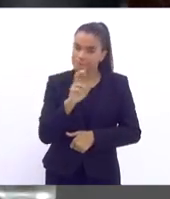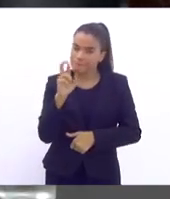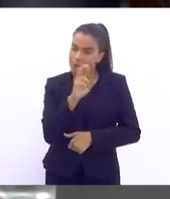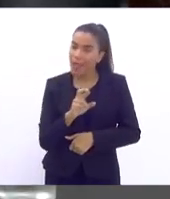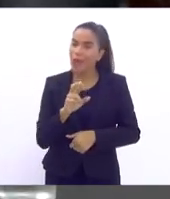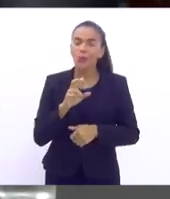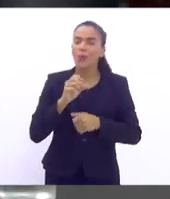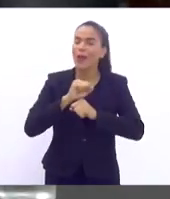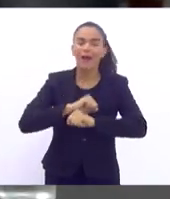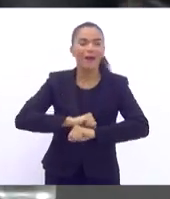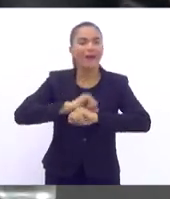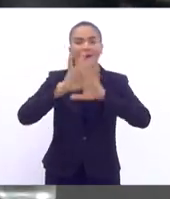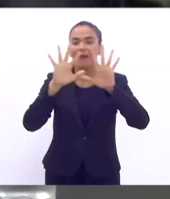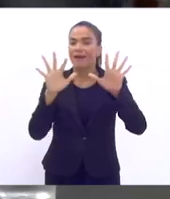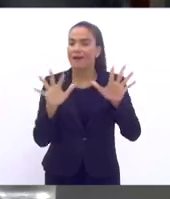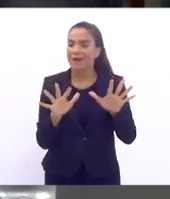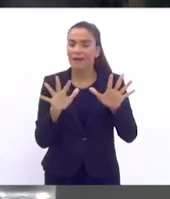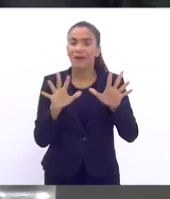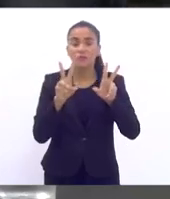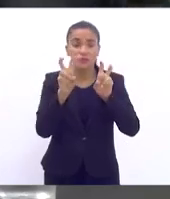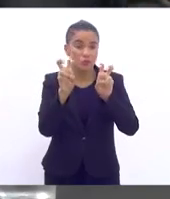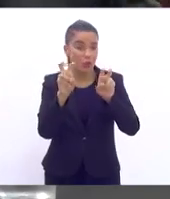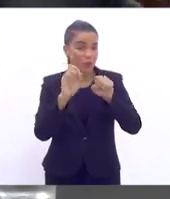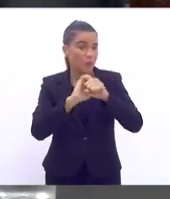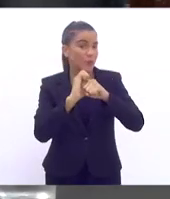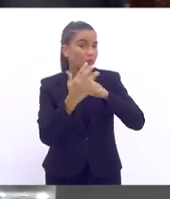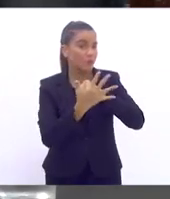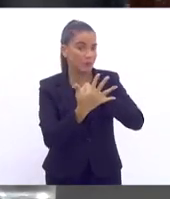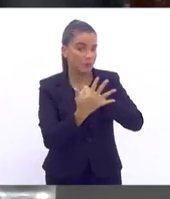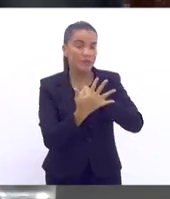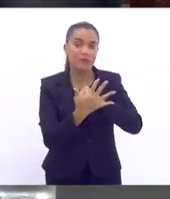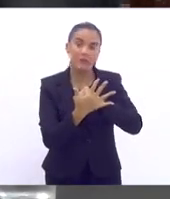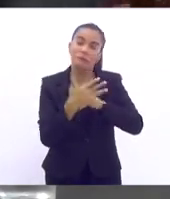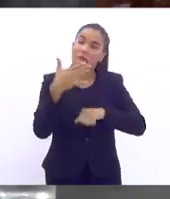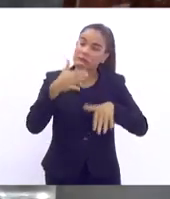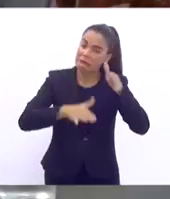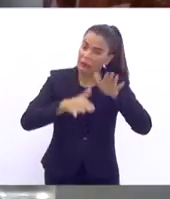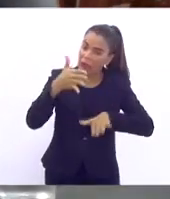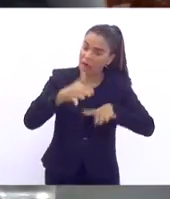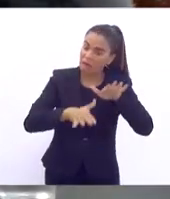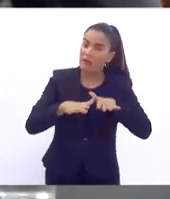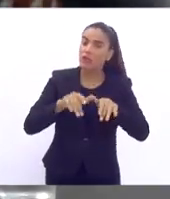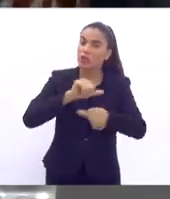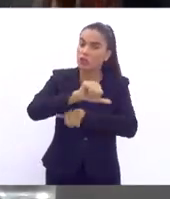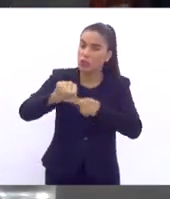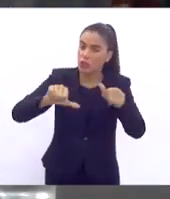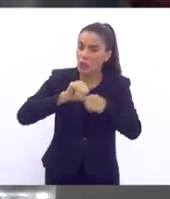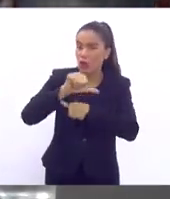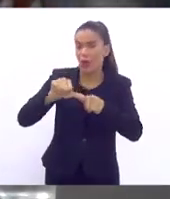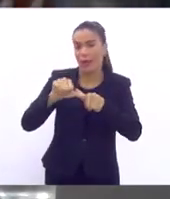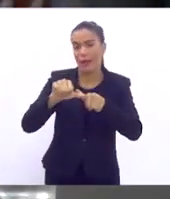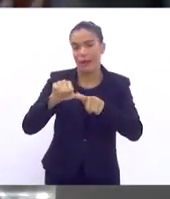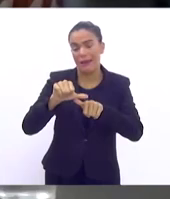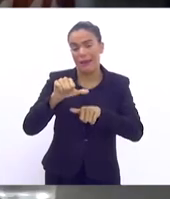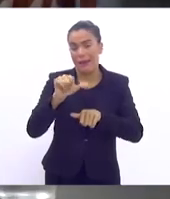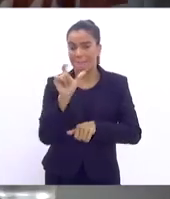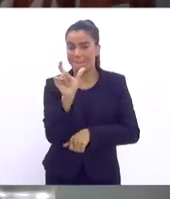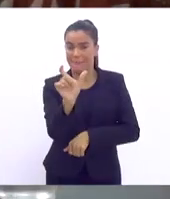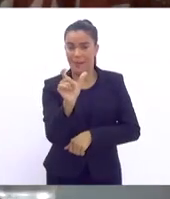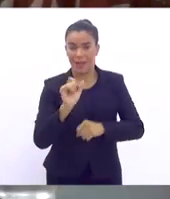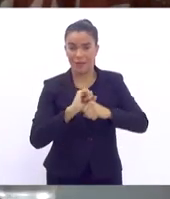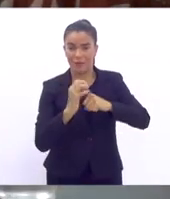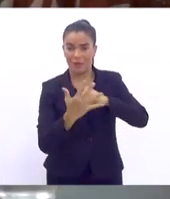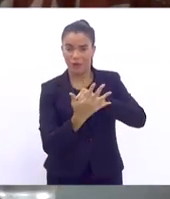explicitando a covid talvez a gente pudesse trocar covid por pandemias e